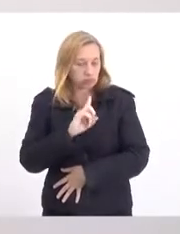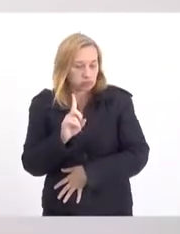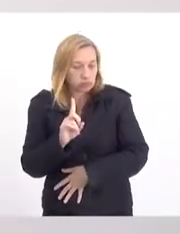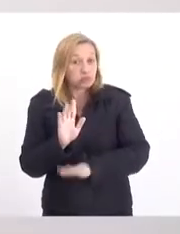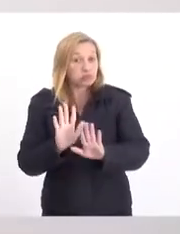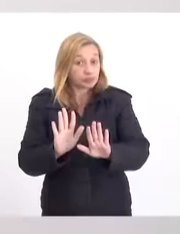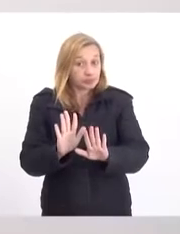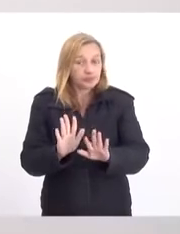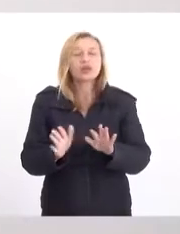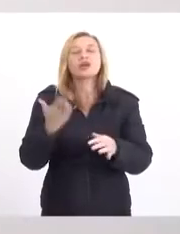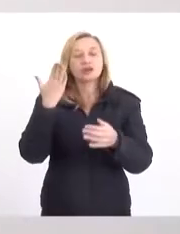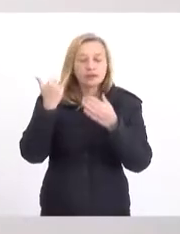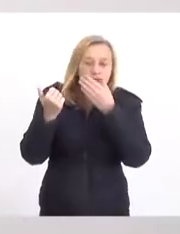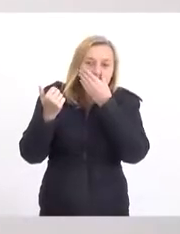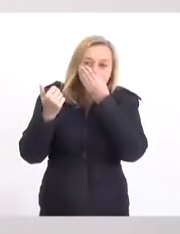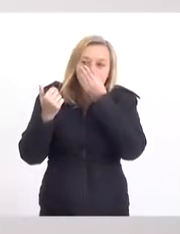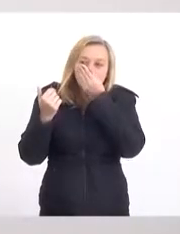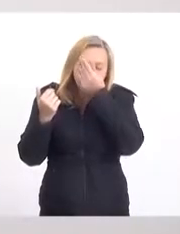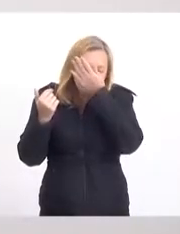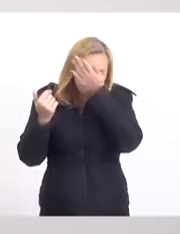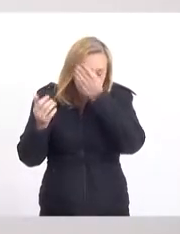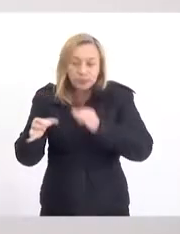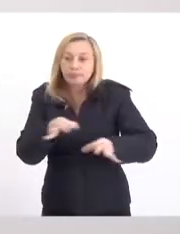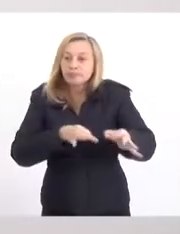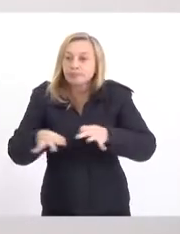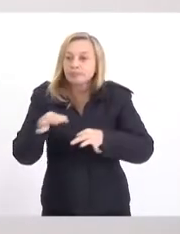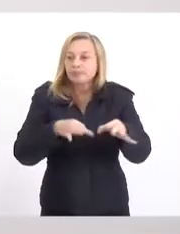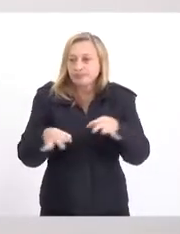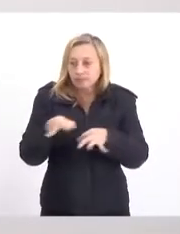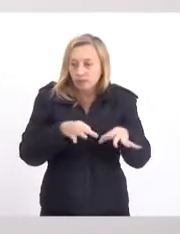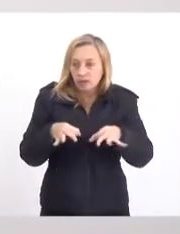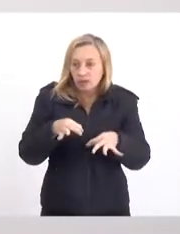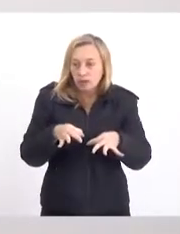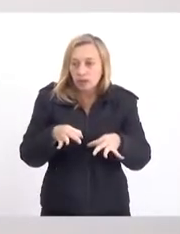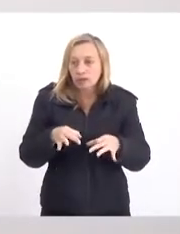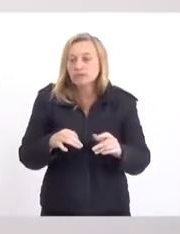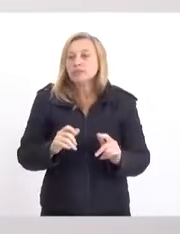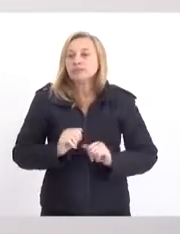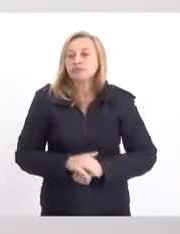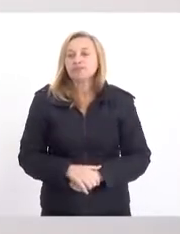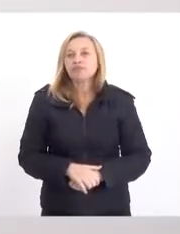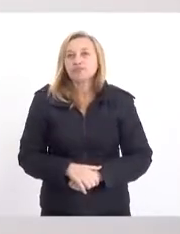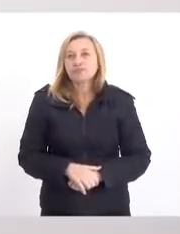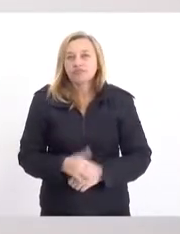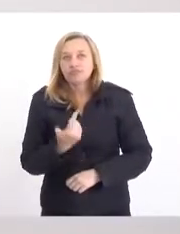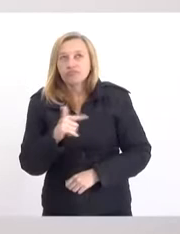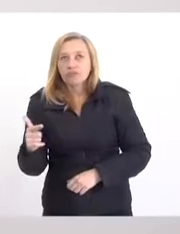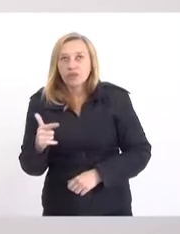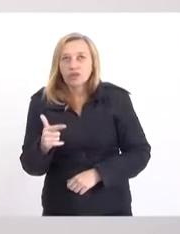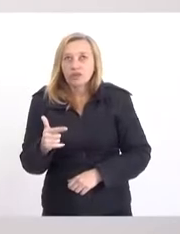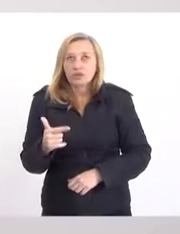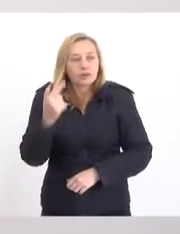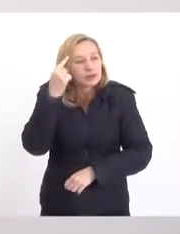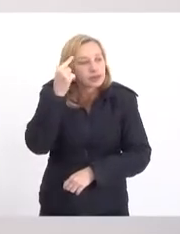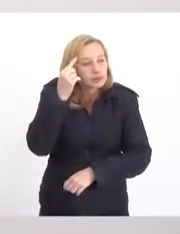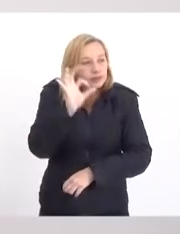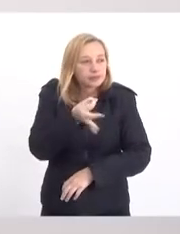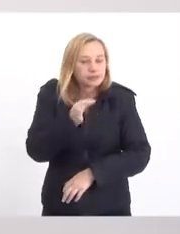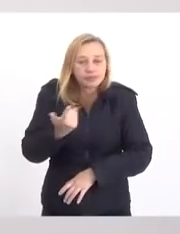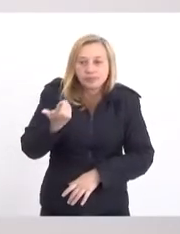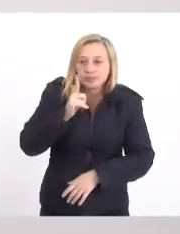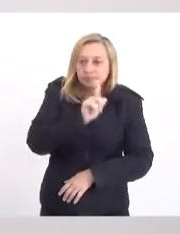que saibamos que um plano dessa monta não tem uma perspectiva real de